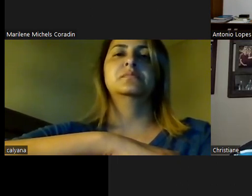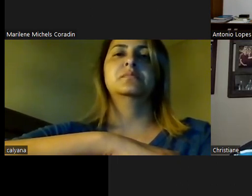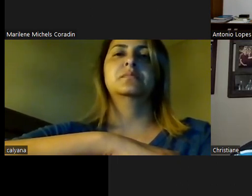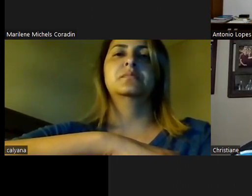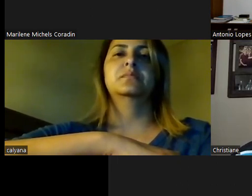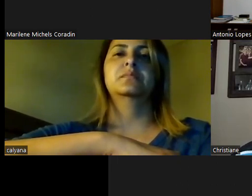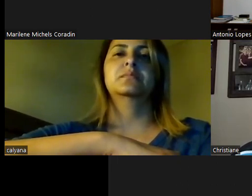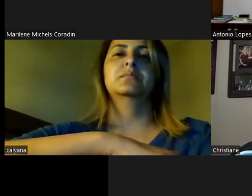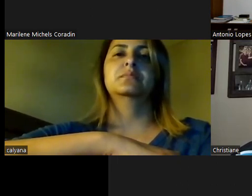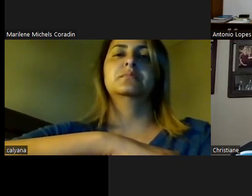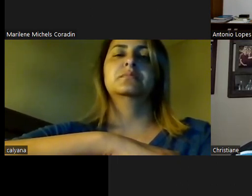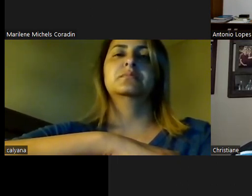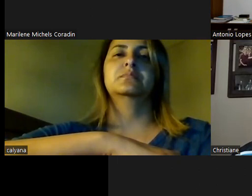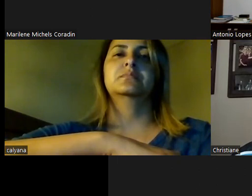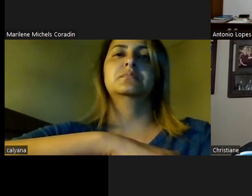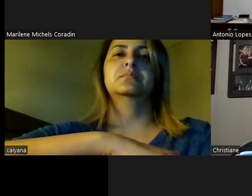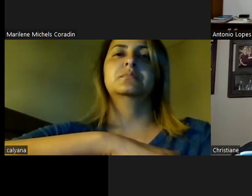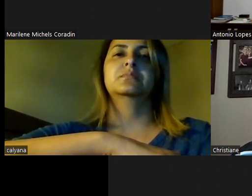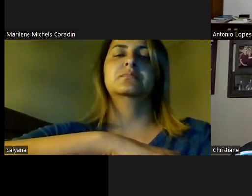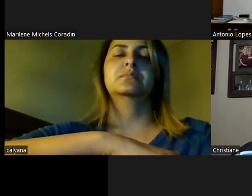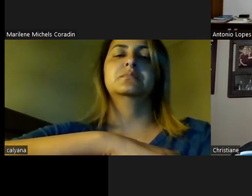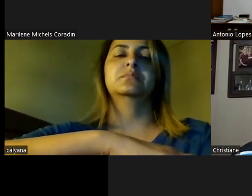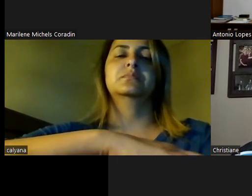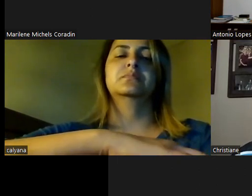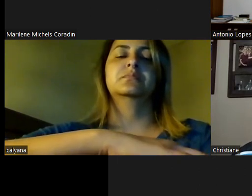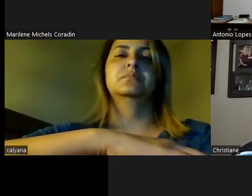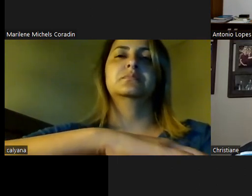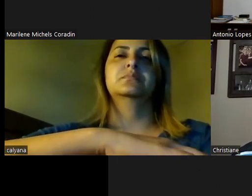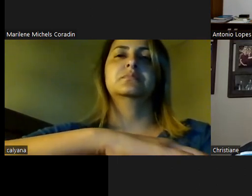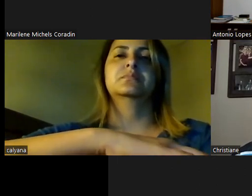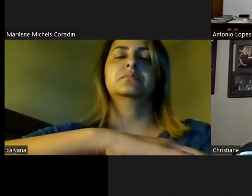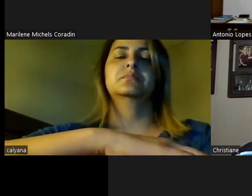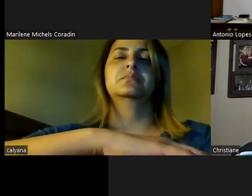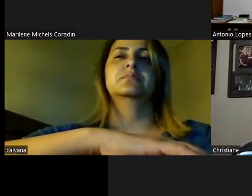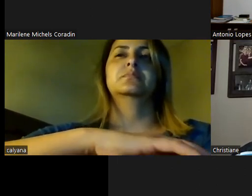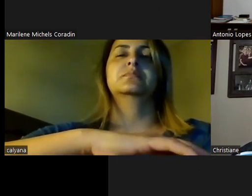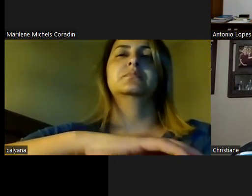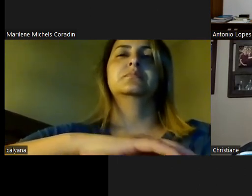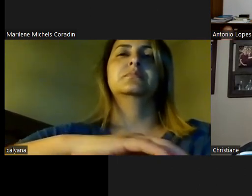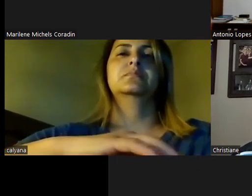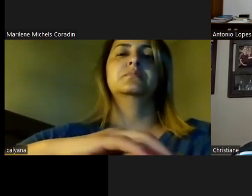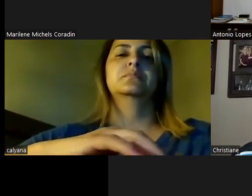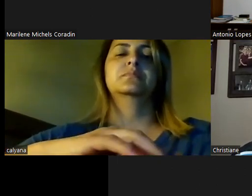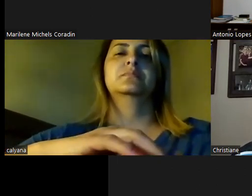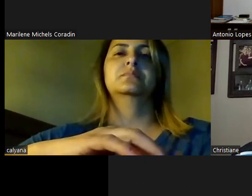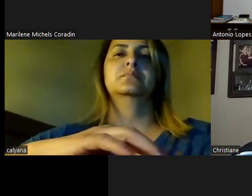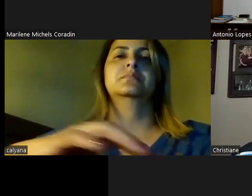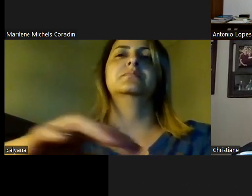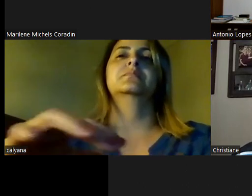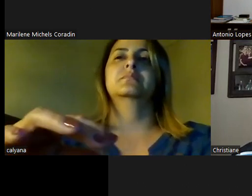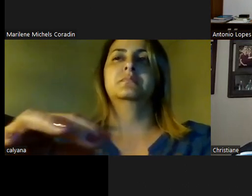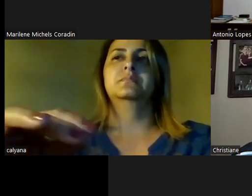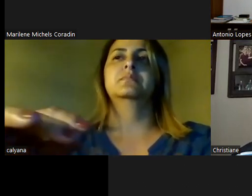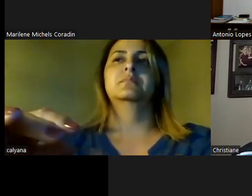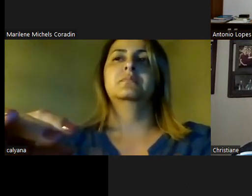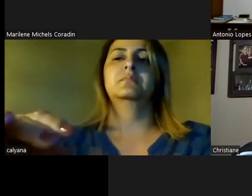Sim, eu sei que é muita coisa para a gente ir diluindo, para a gente ir deglutindo, não vamos gravar tudo de uma vez. No transcorrer, nós trabalhando